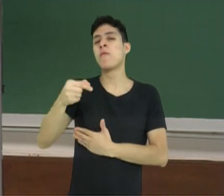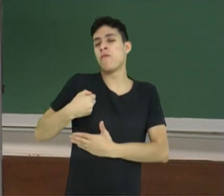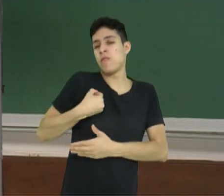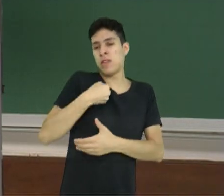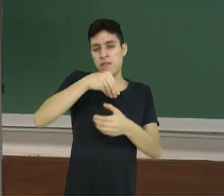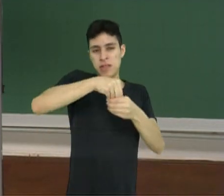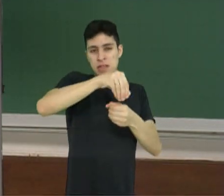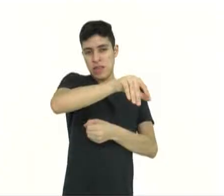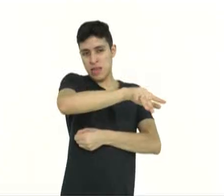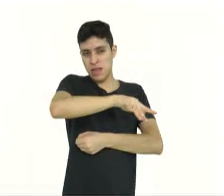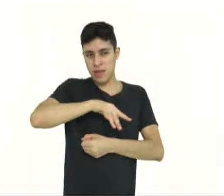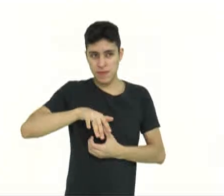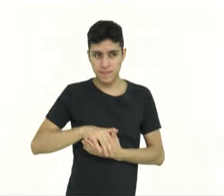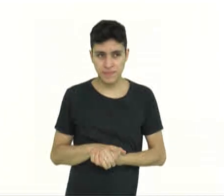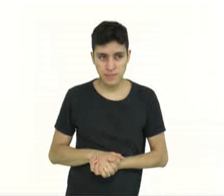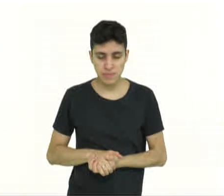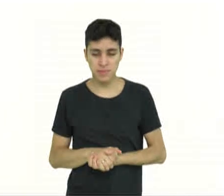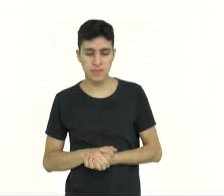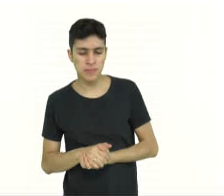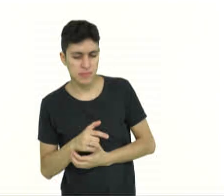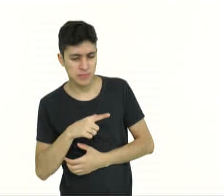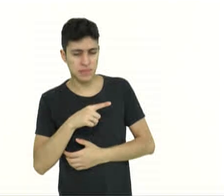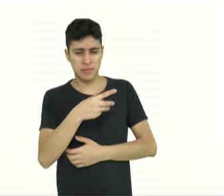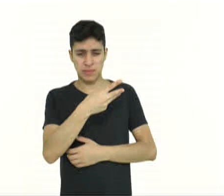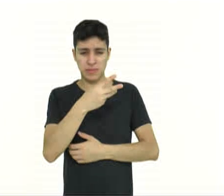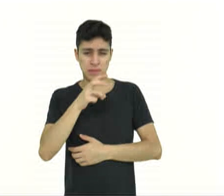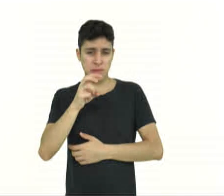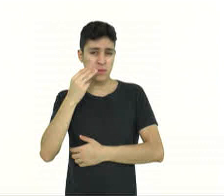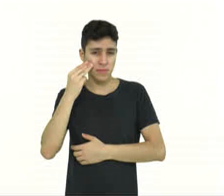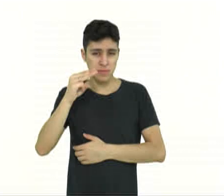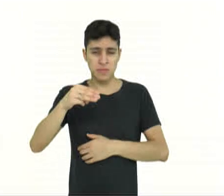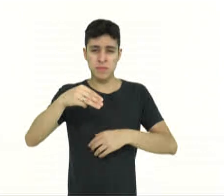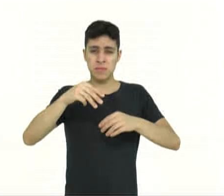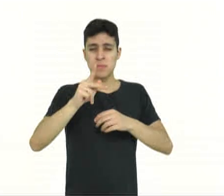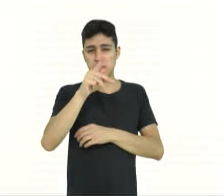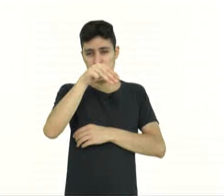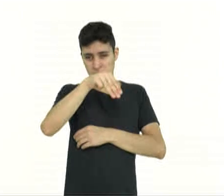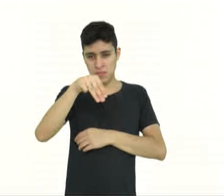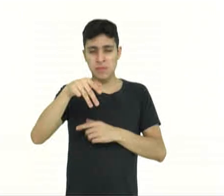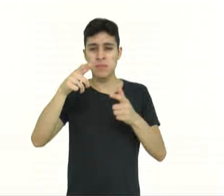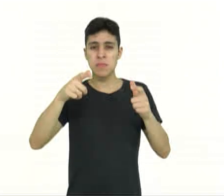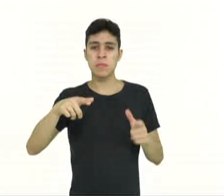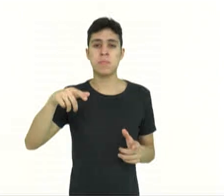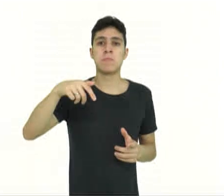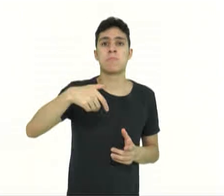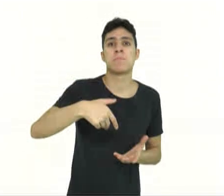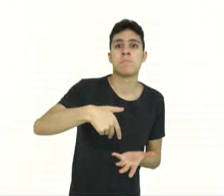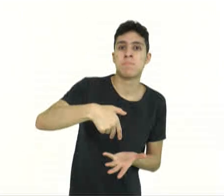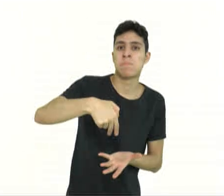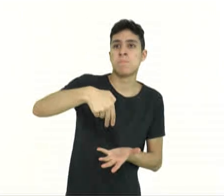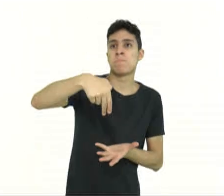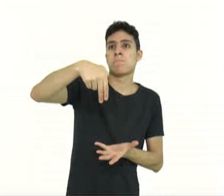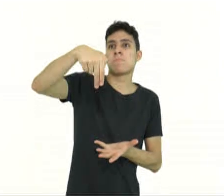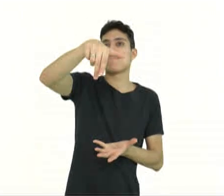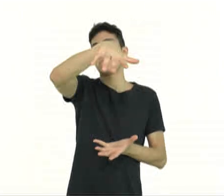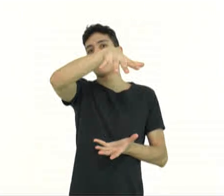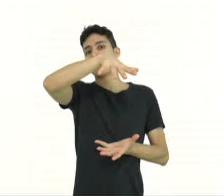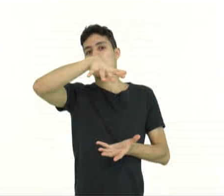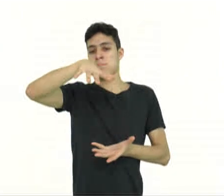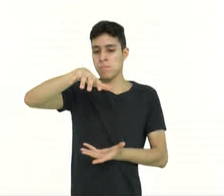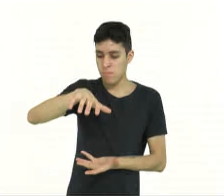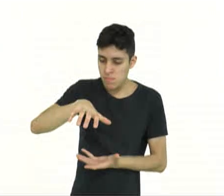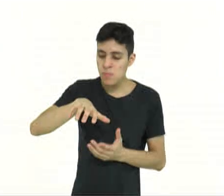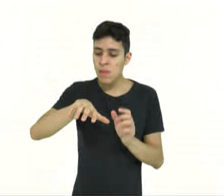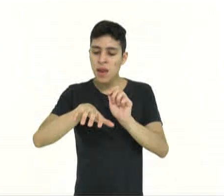né? Essa porção tem 35 milhões de quilômetros quadrados, né? Fica no extremo norte do planeta, é chamado de